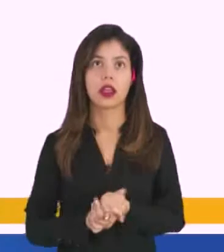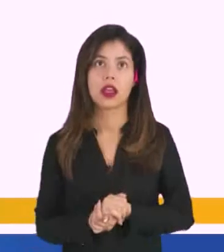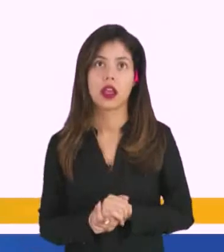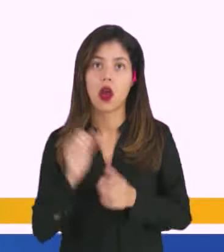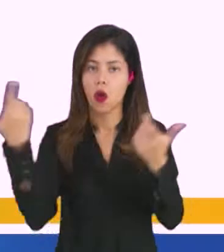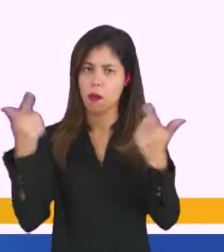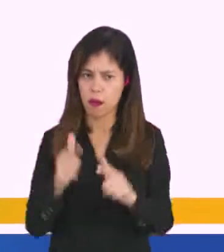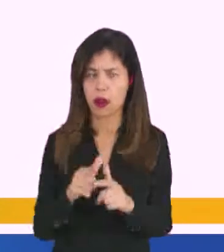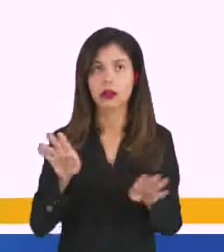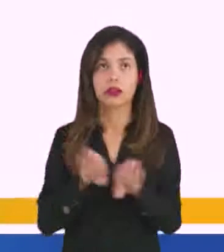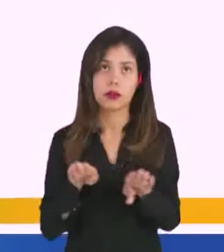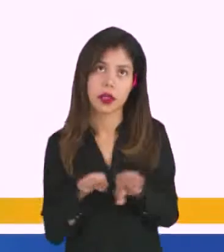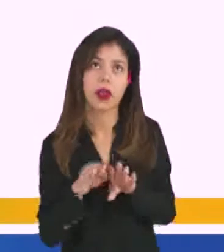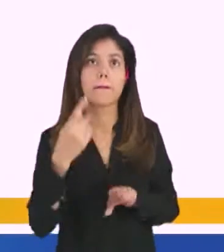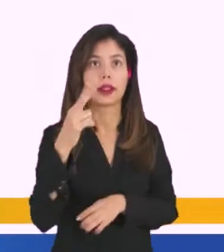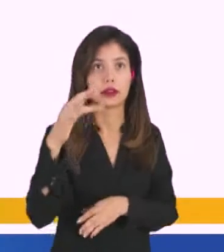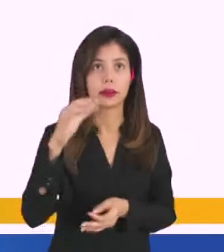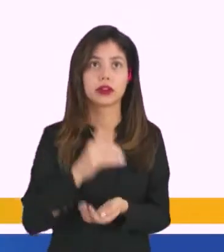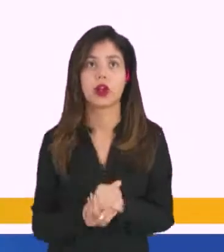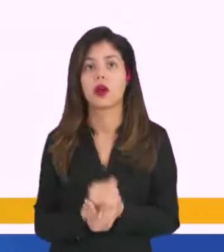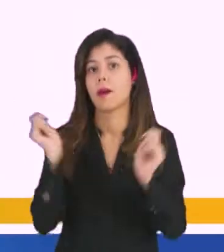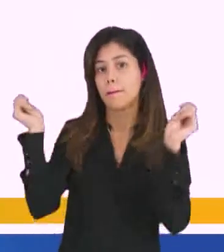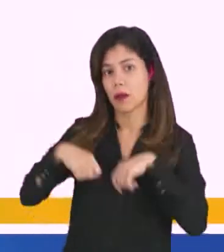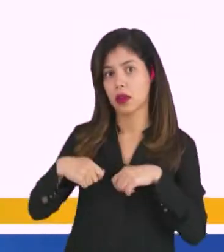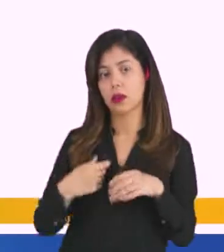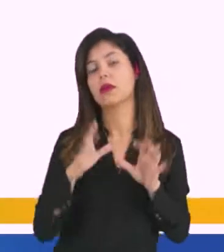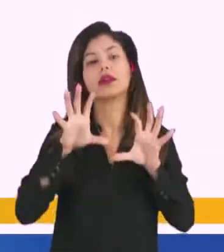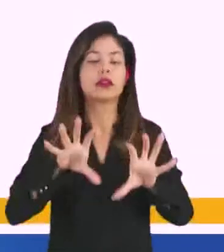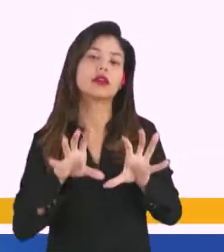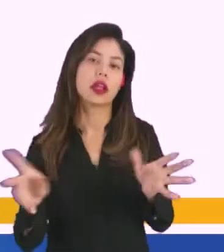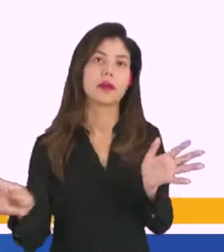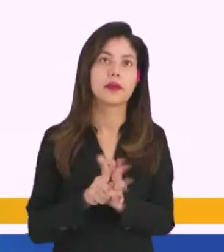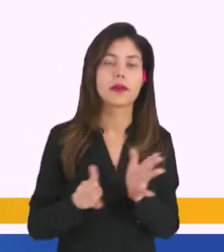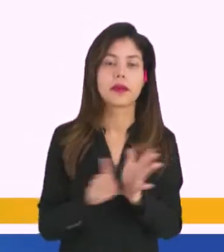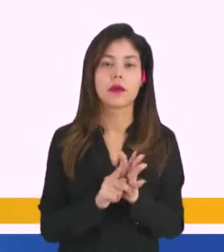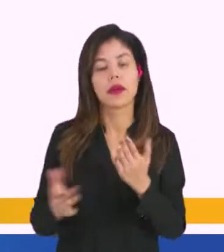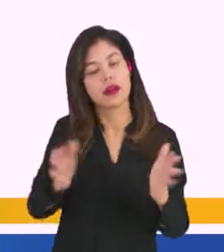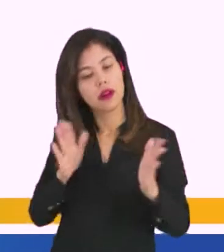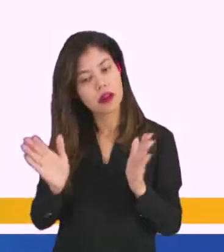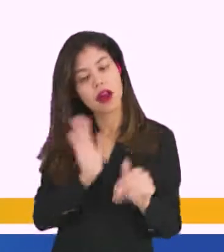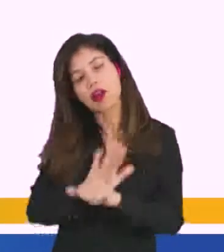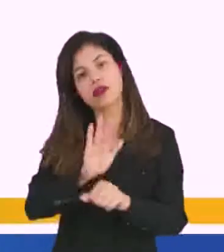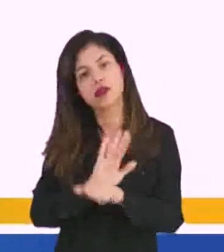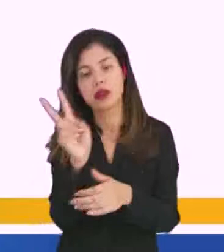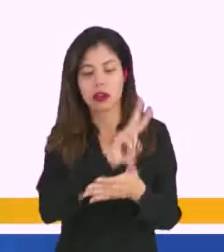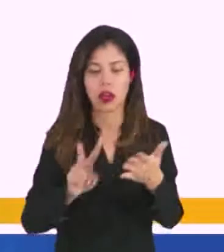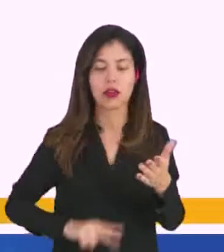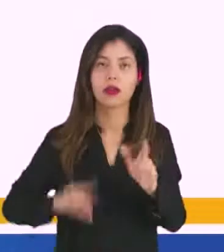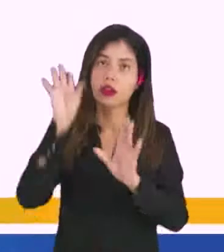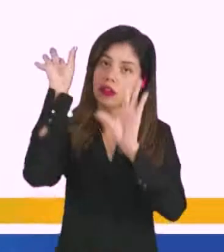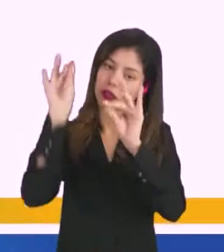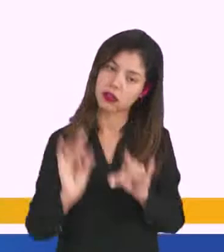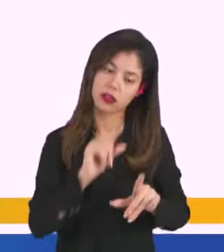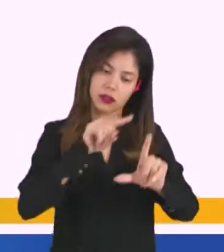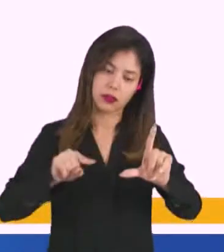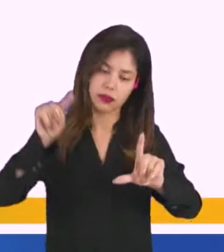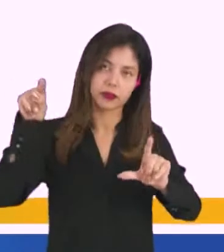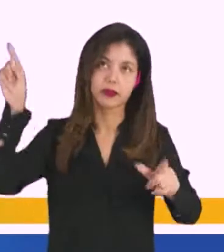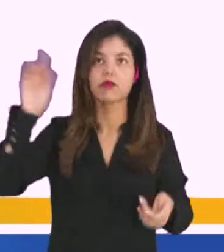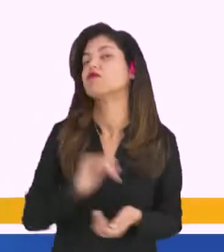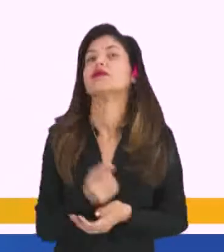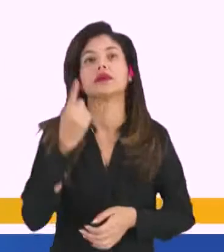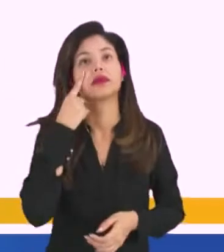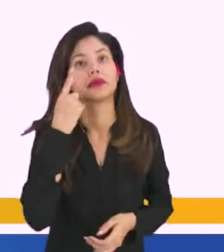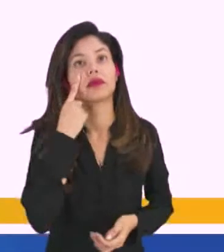participação ou menos participação, possibilitando assim, né, inferências que nos auxiliam na leitura correta desses gráficos. Então,